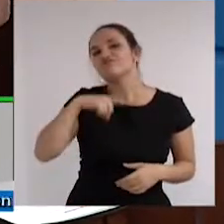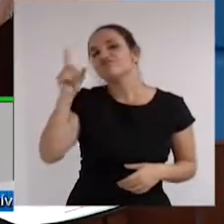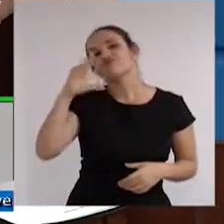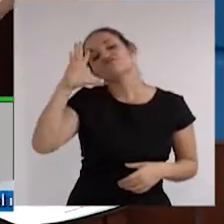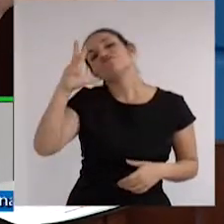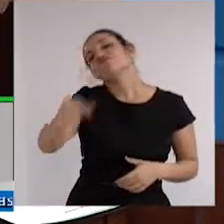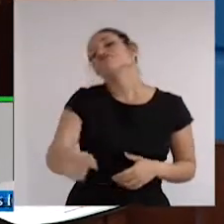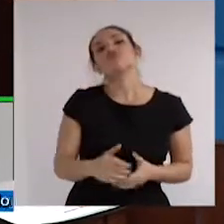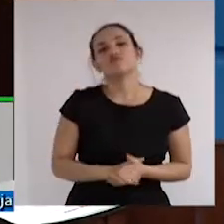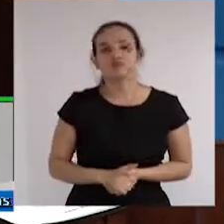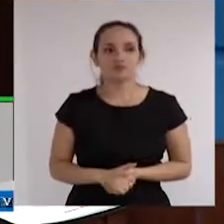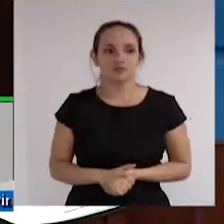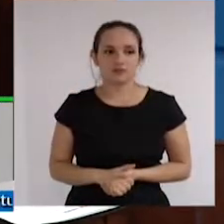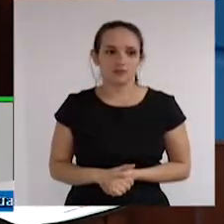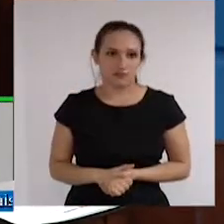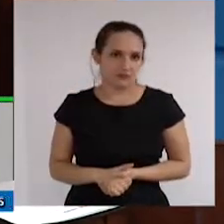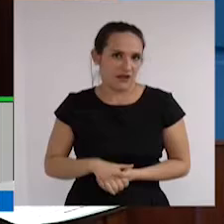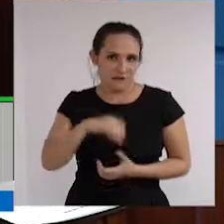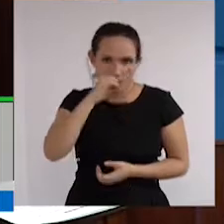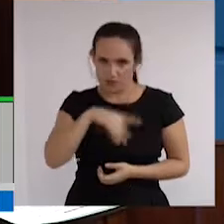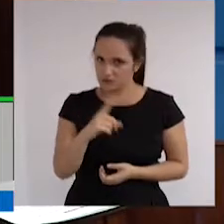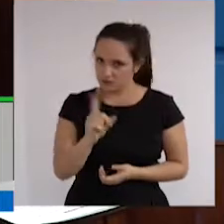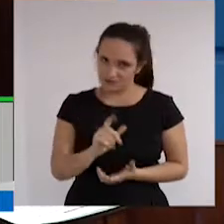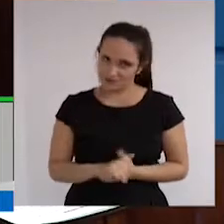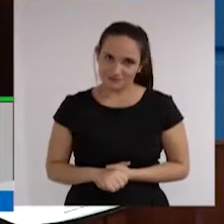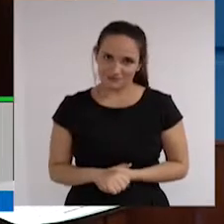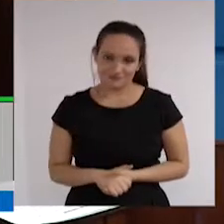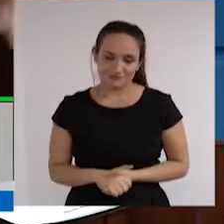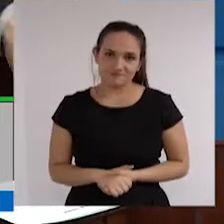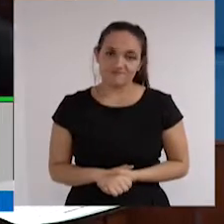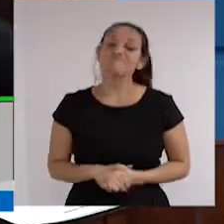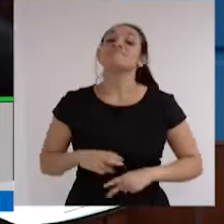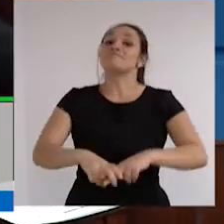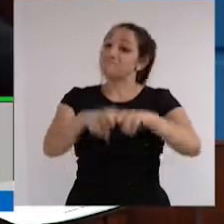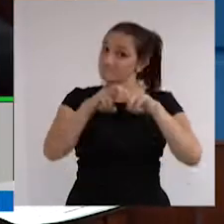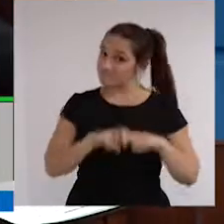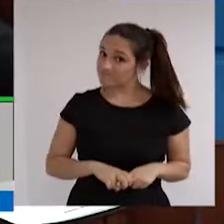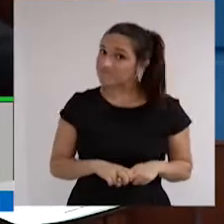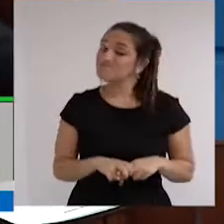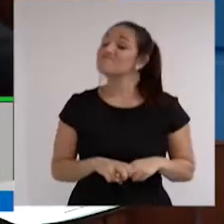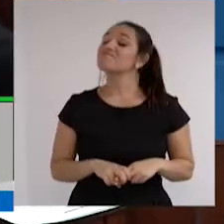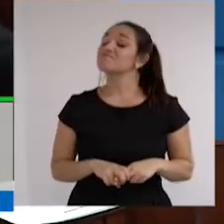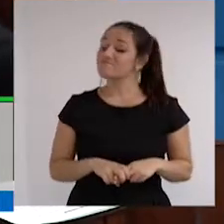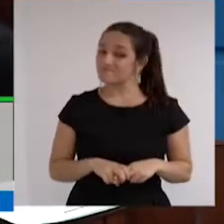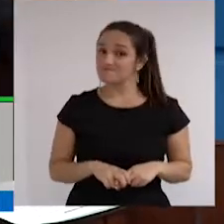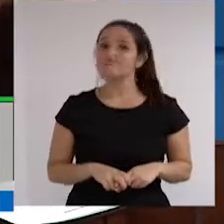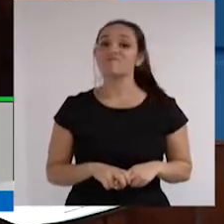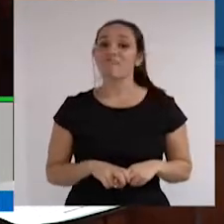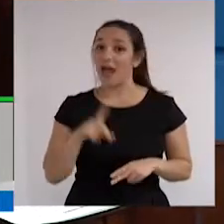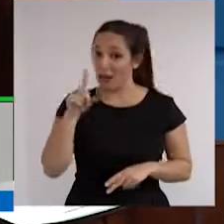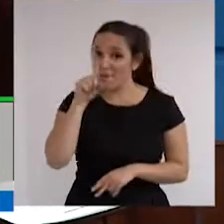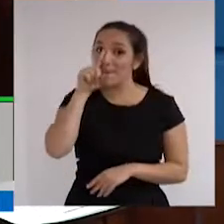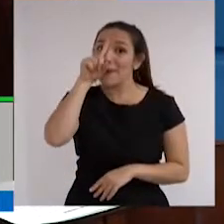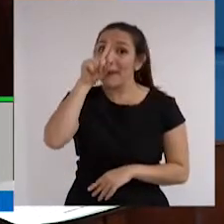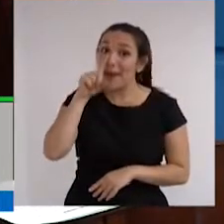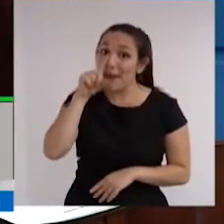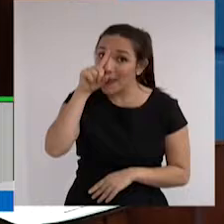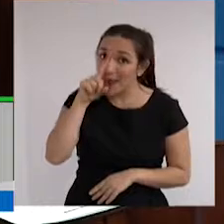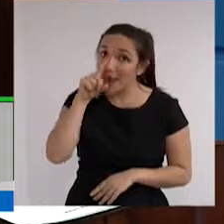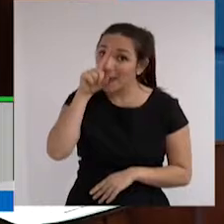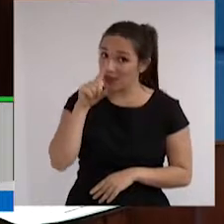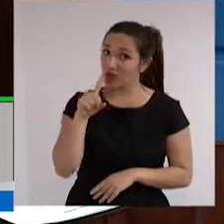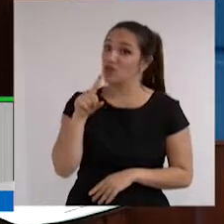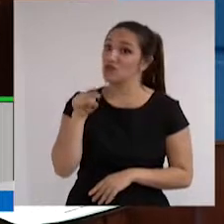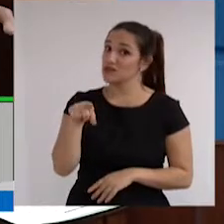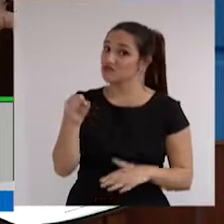solucionados desta forma. Então, é extremamente perigosa essa